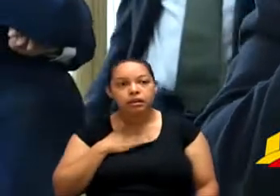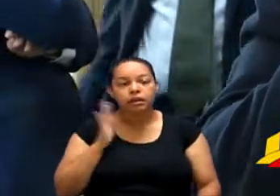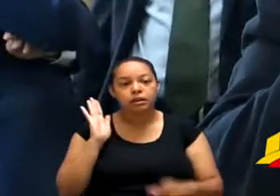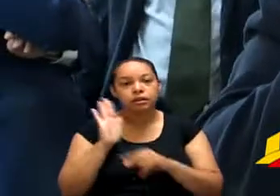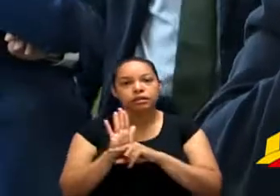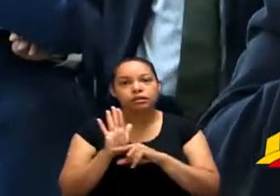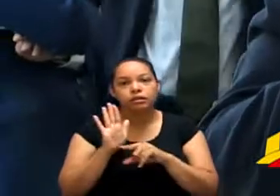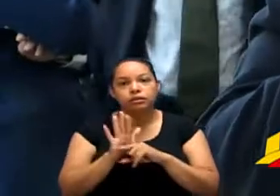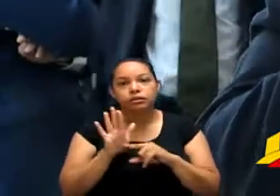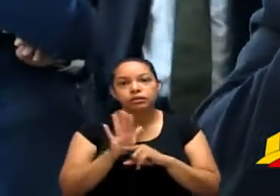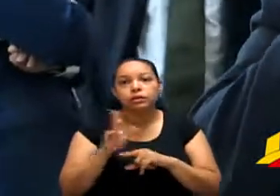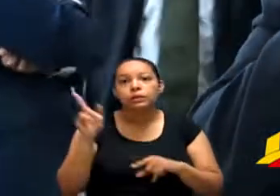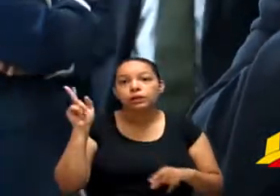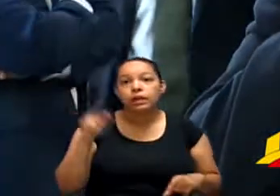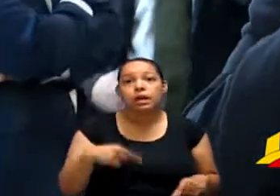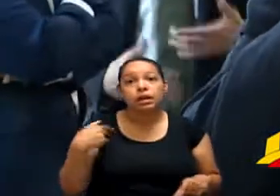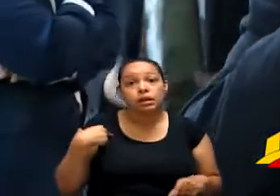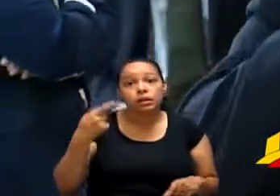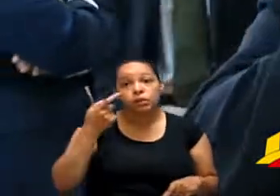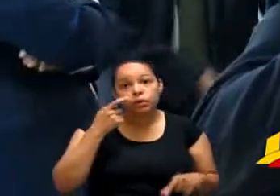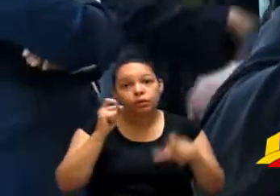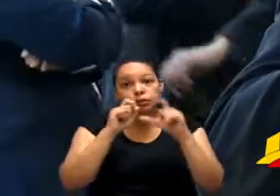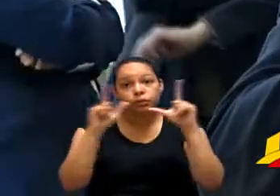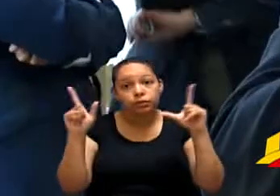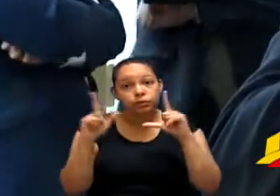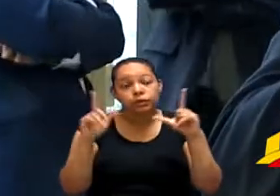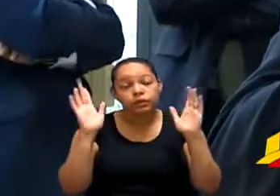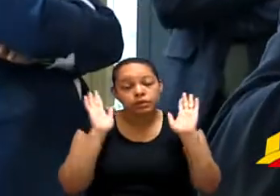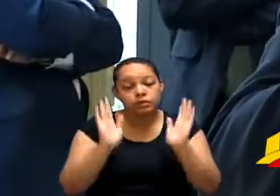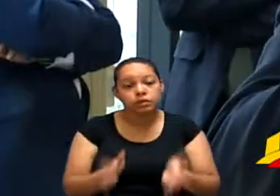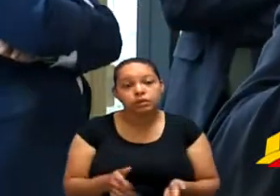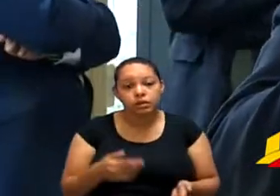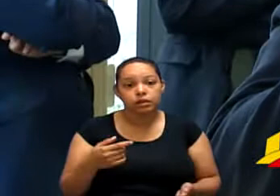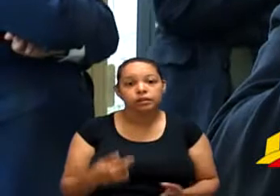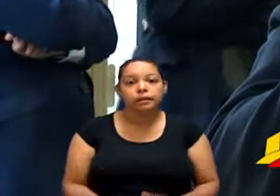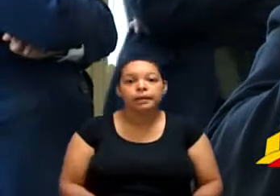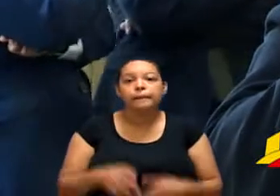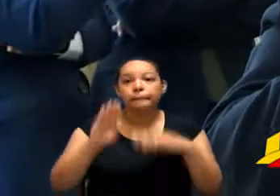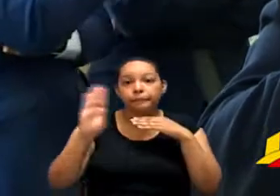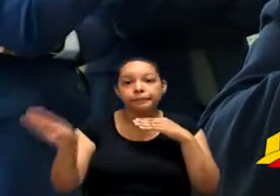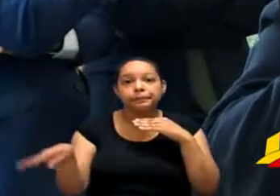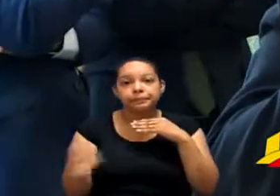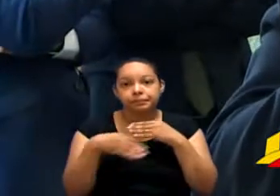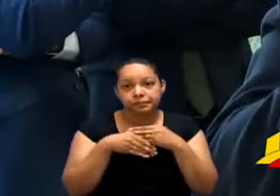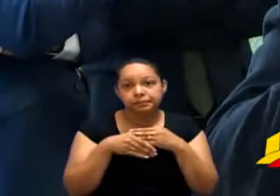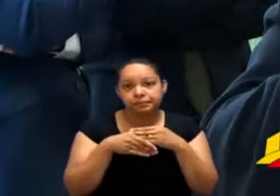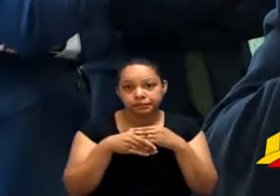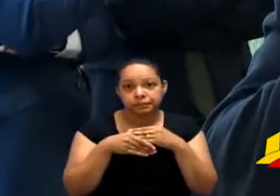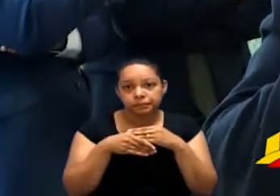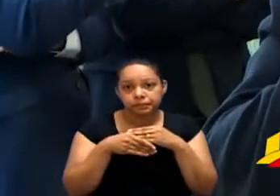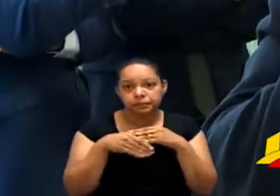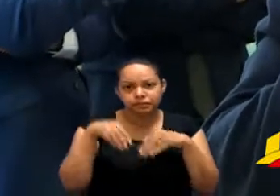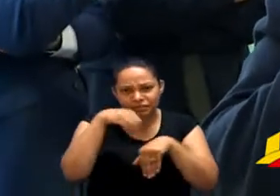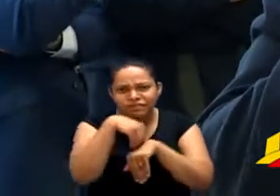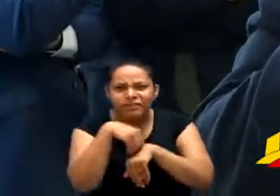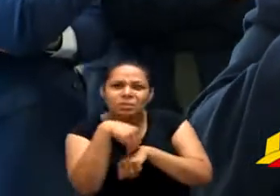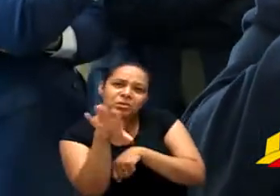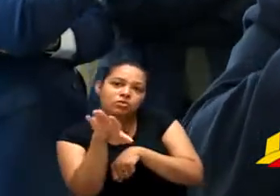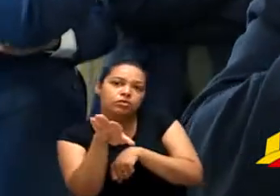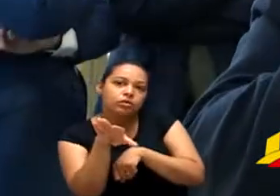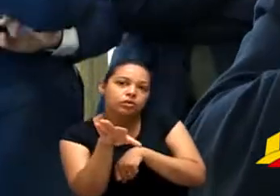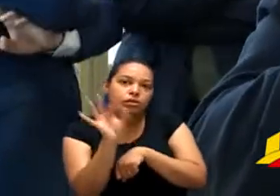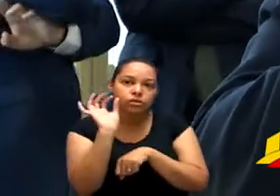eu tenho essa visão e para até para dar embasamento daquilo que eu tô falando eu vou dar uma sugestão Só uma sugestão